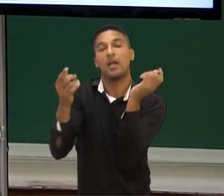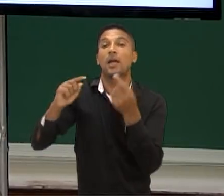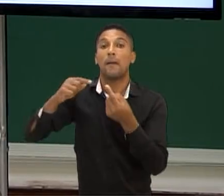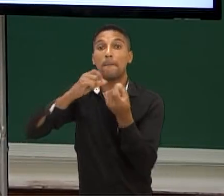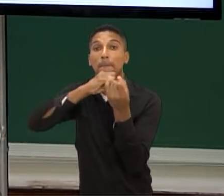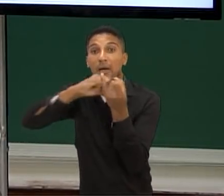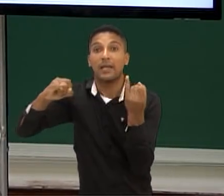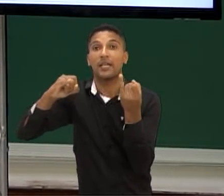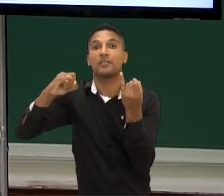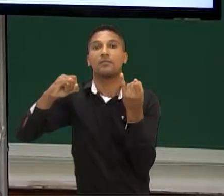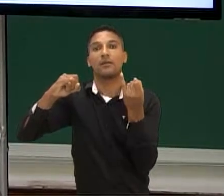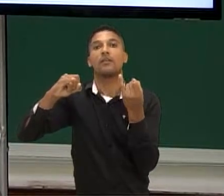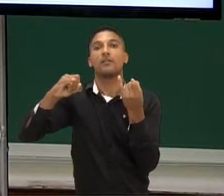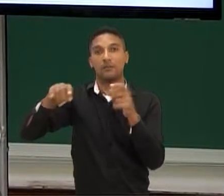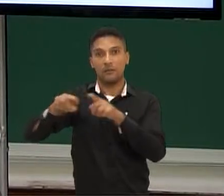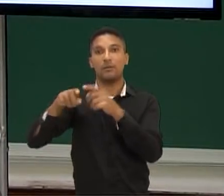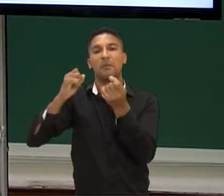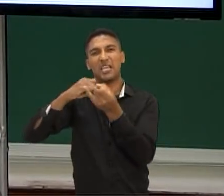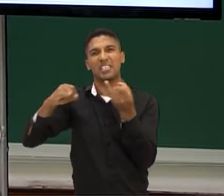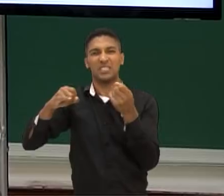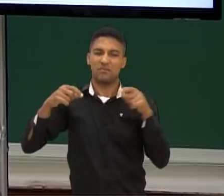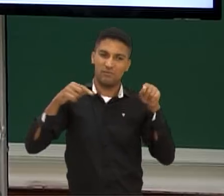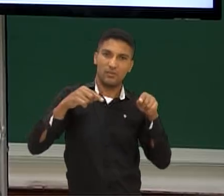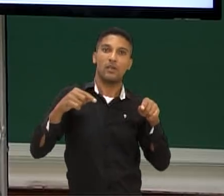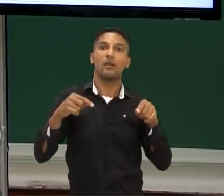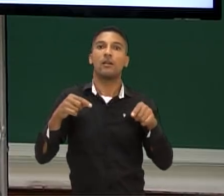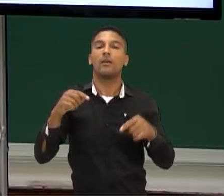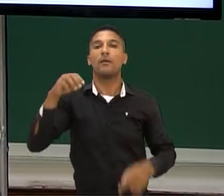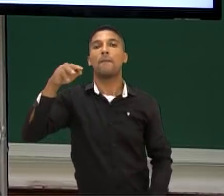de formação vegetal que nós temos aqui.